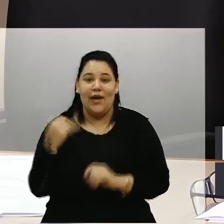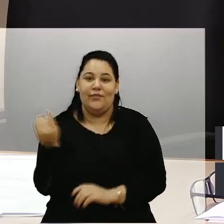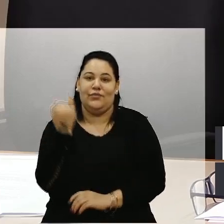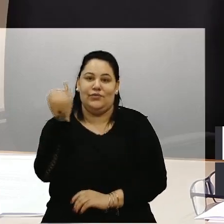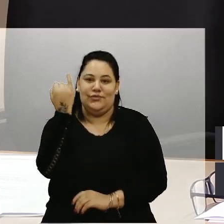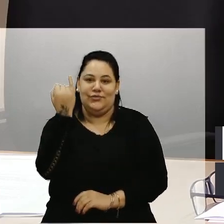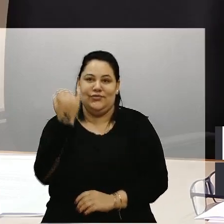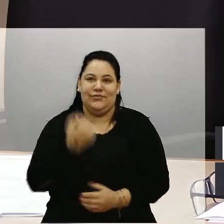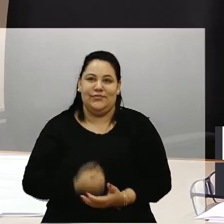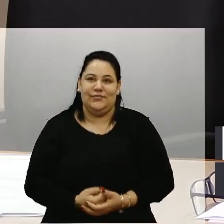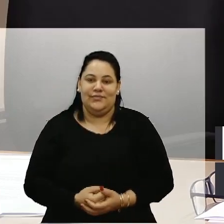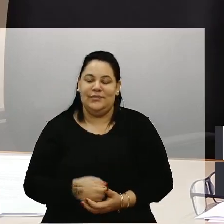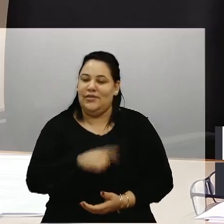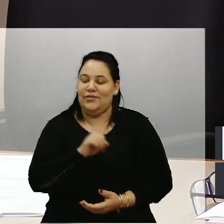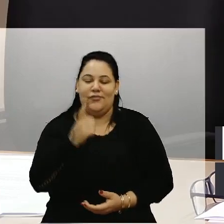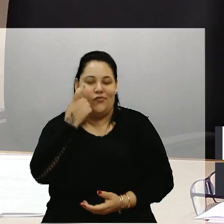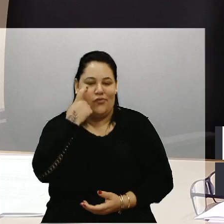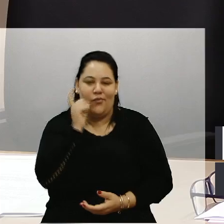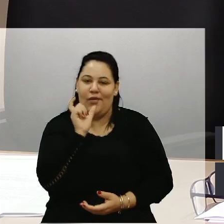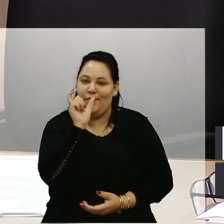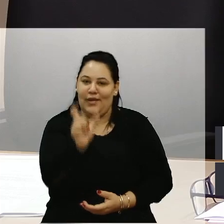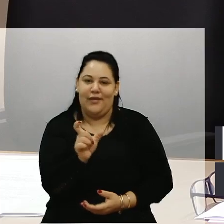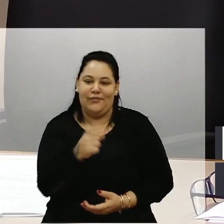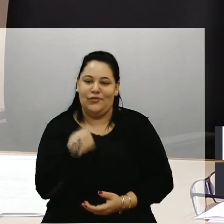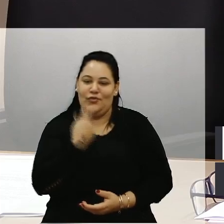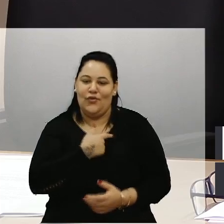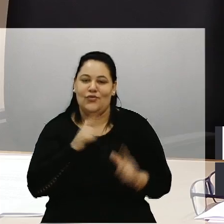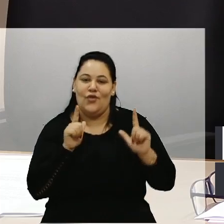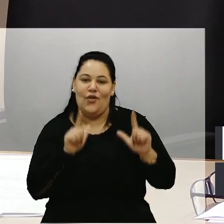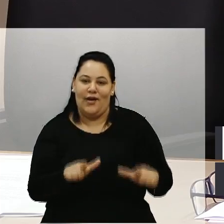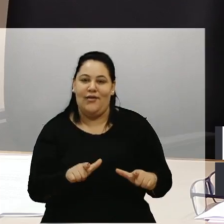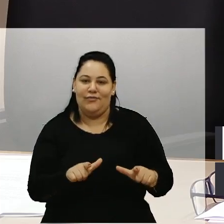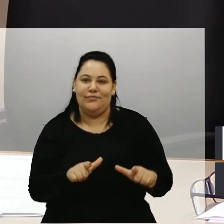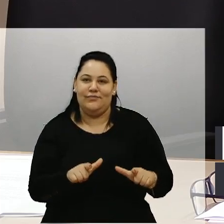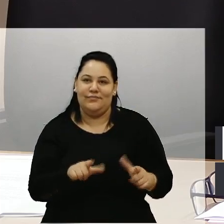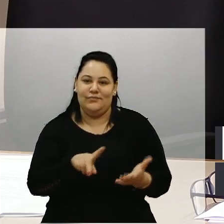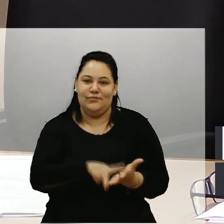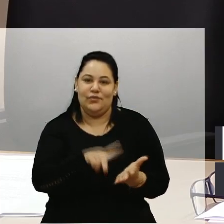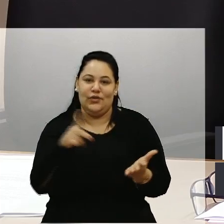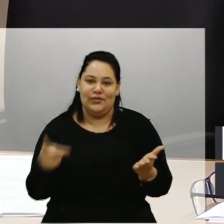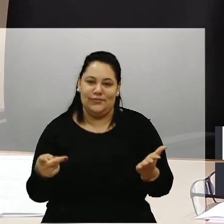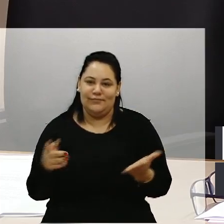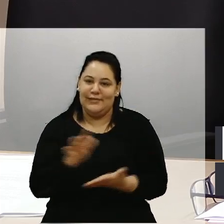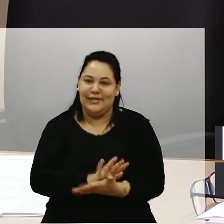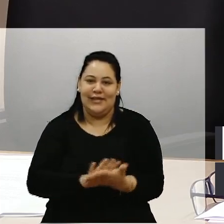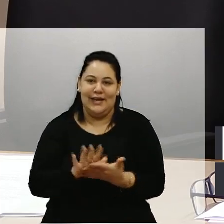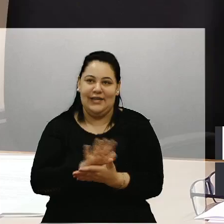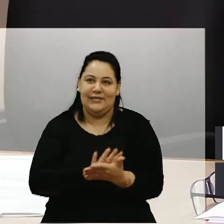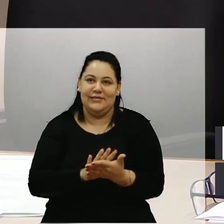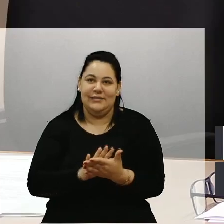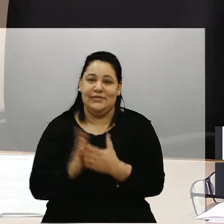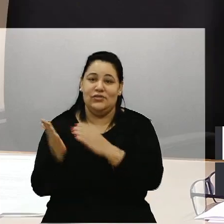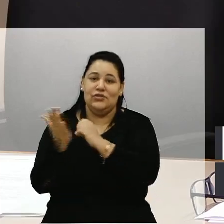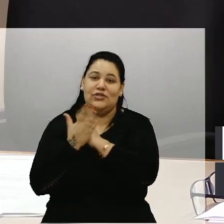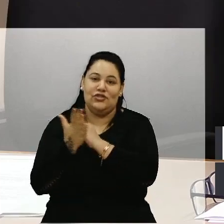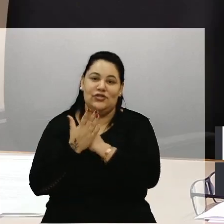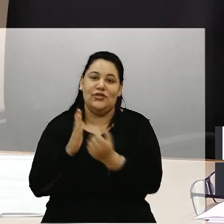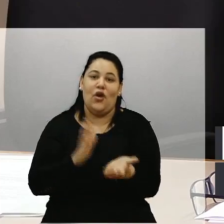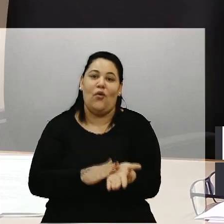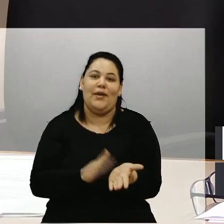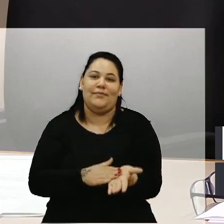vi uma palavrinha aqui no nosso jornal local, nos ajudando a